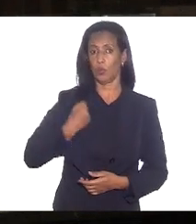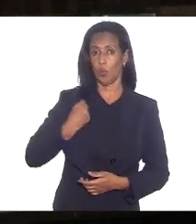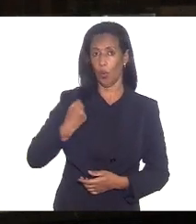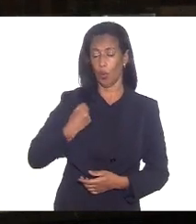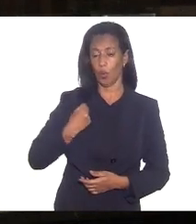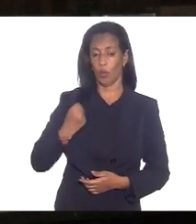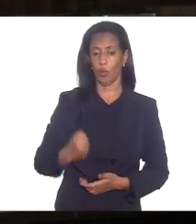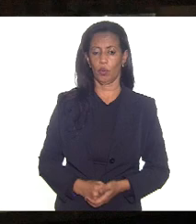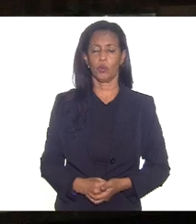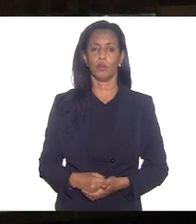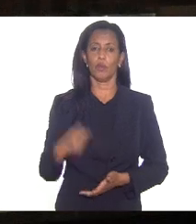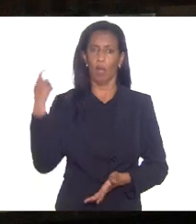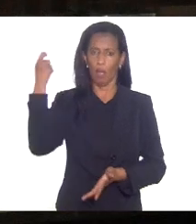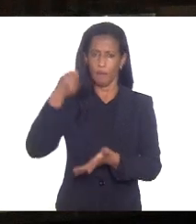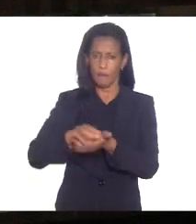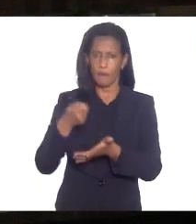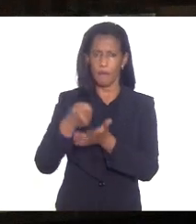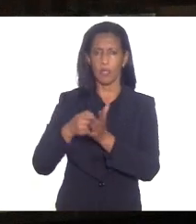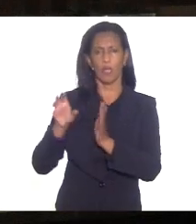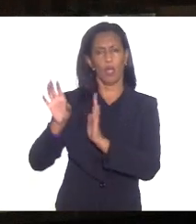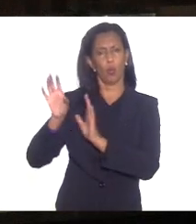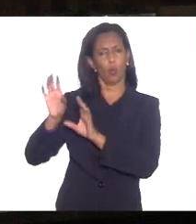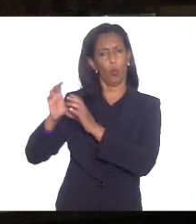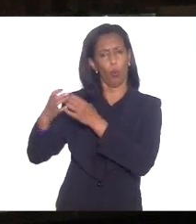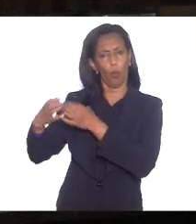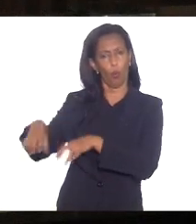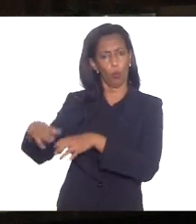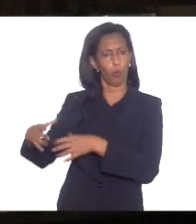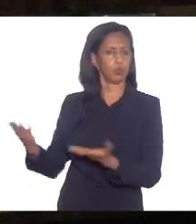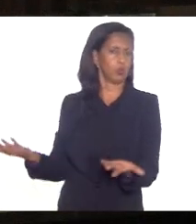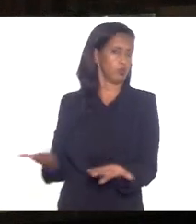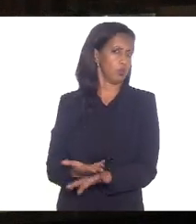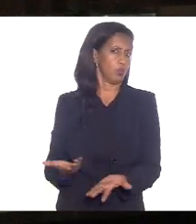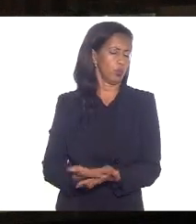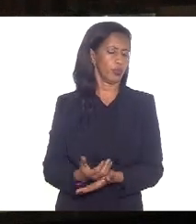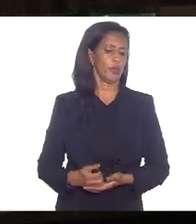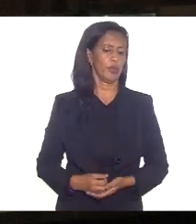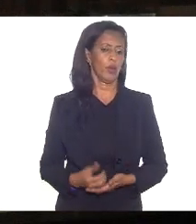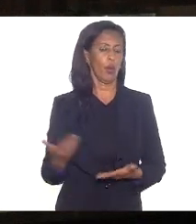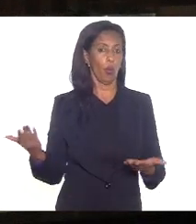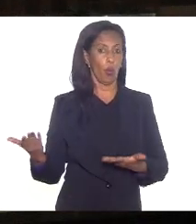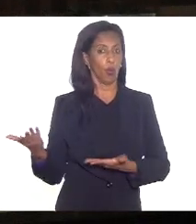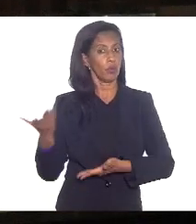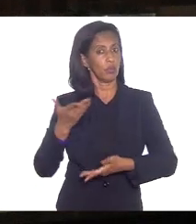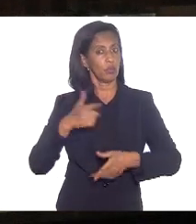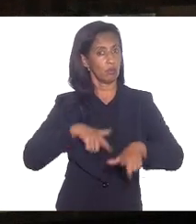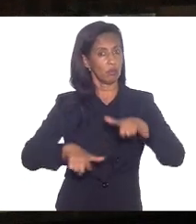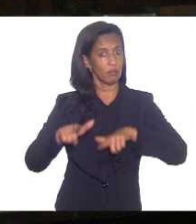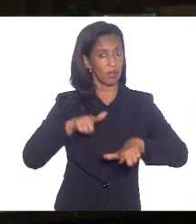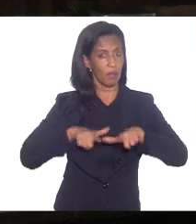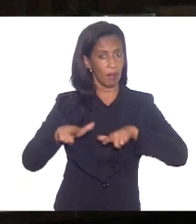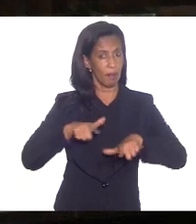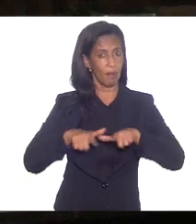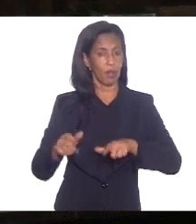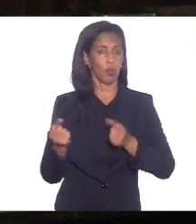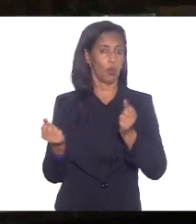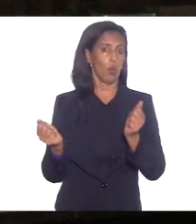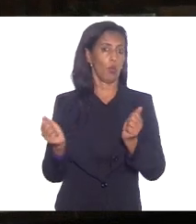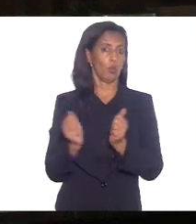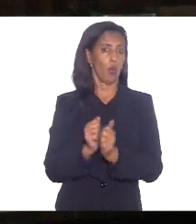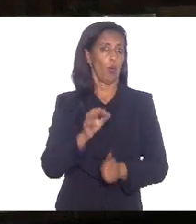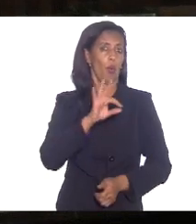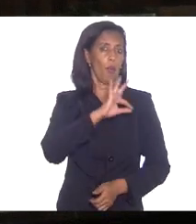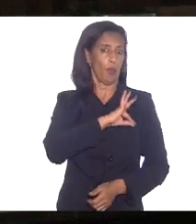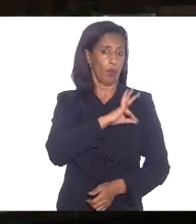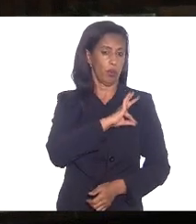através de prestarem os concursos públicos, hoje estão podendo ser servidores como policiais